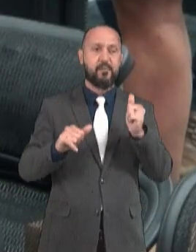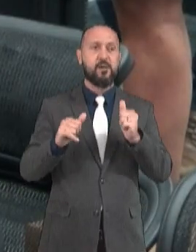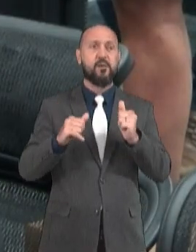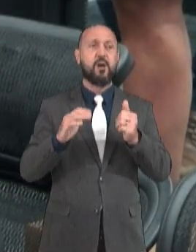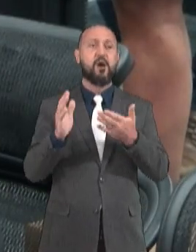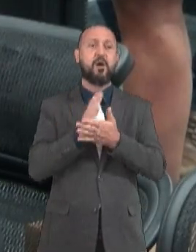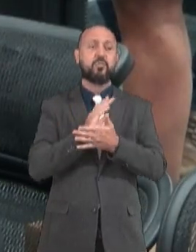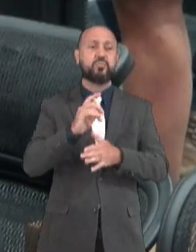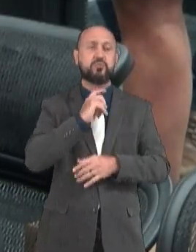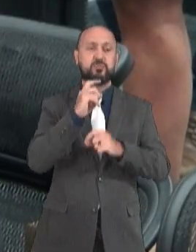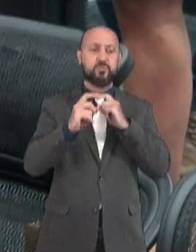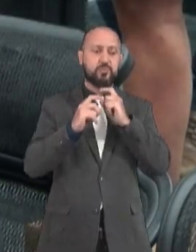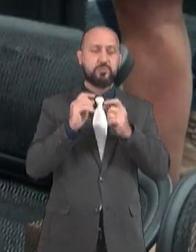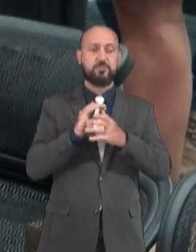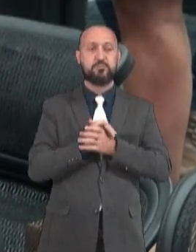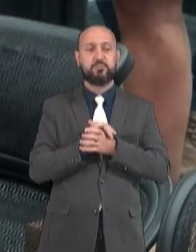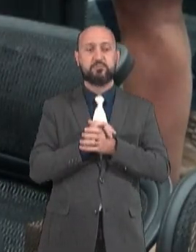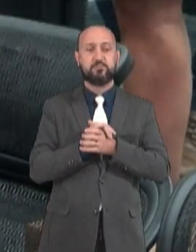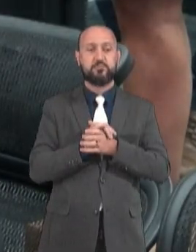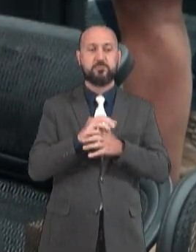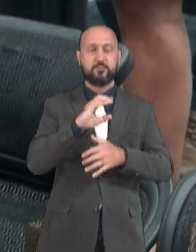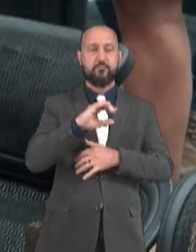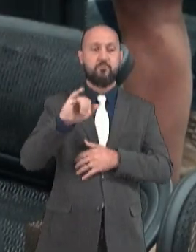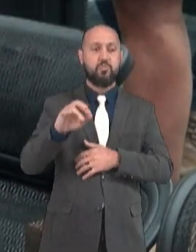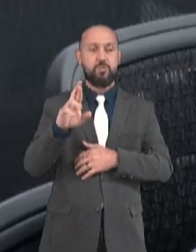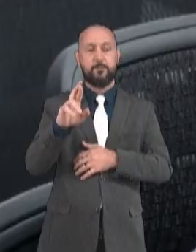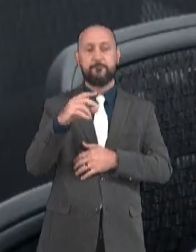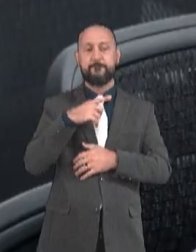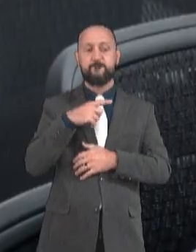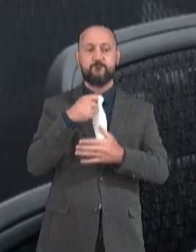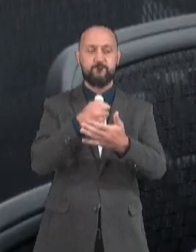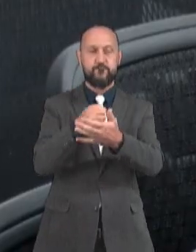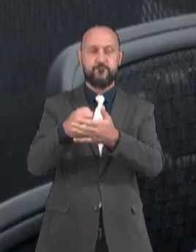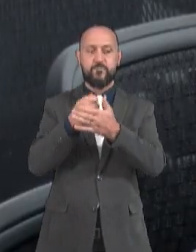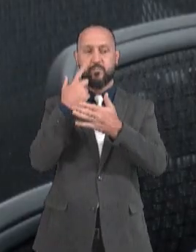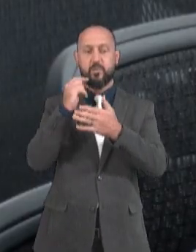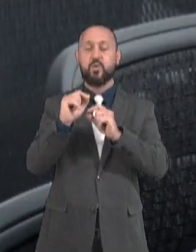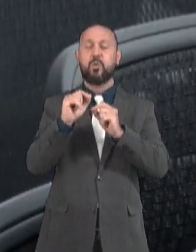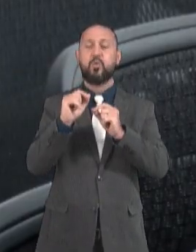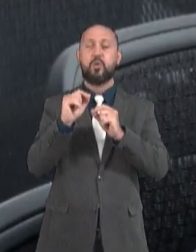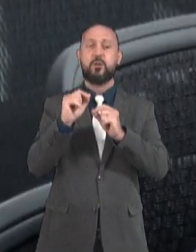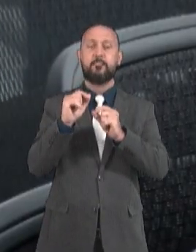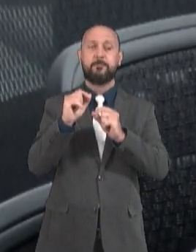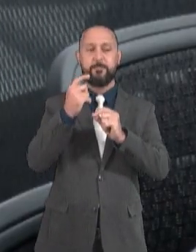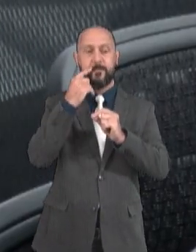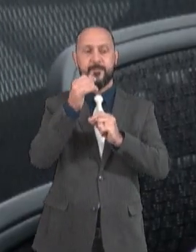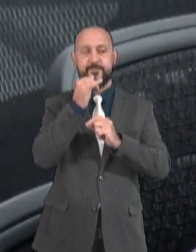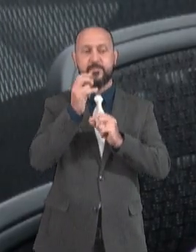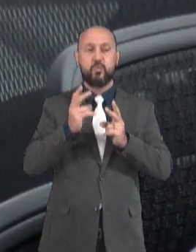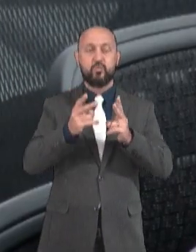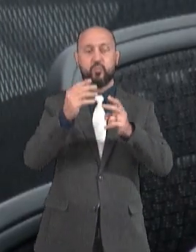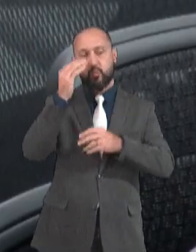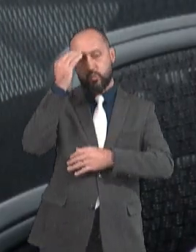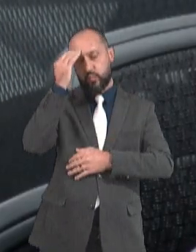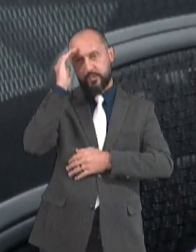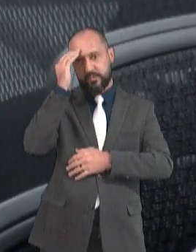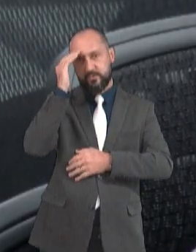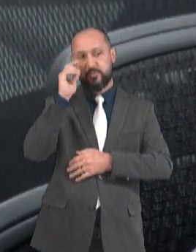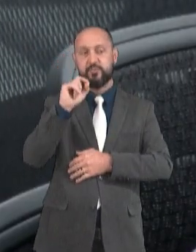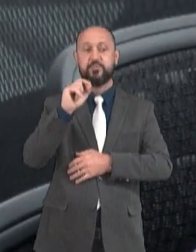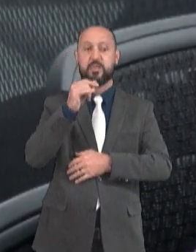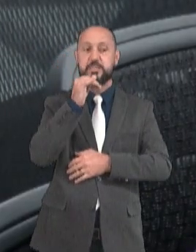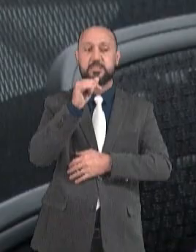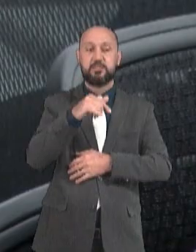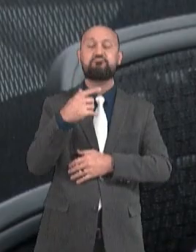há dúvidas, e a CCJR tem esse papel de fazer essa análise jurídica. Nesse caso, prevaleceu o entendimento